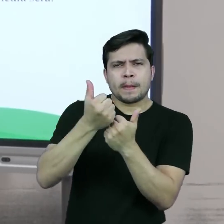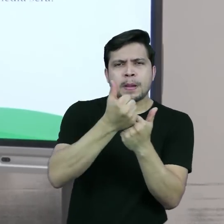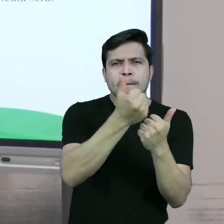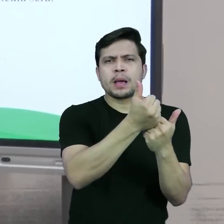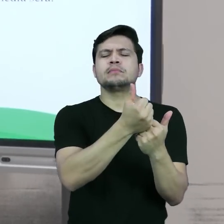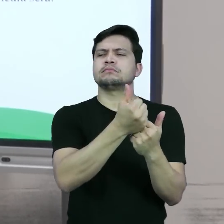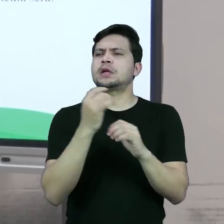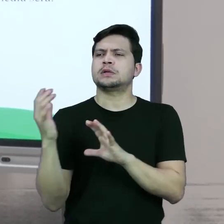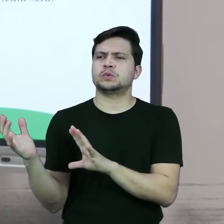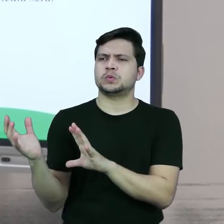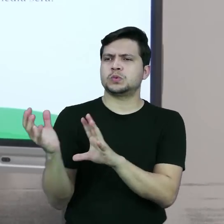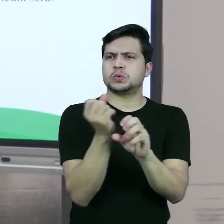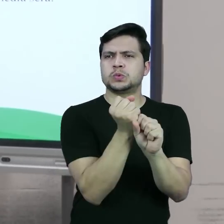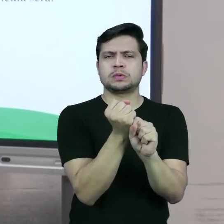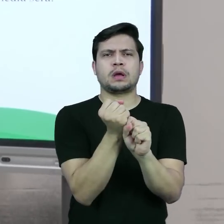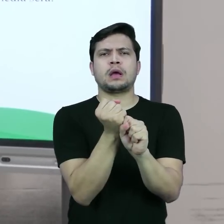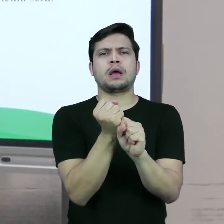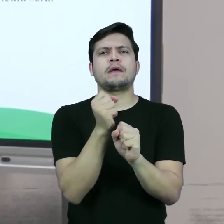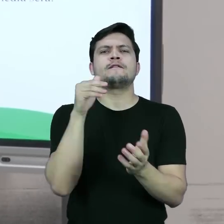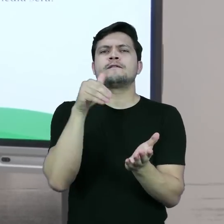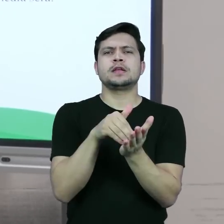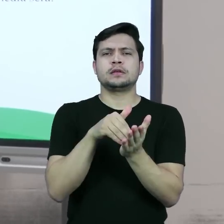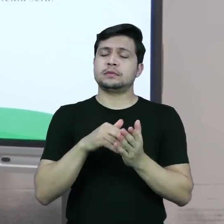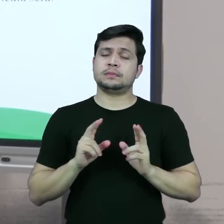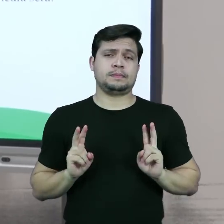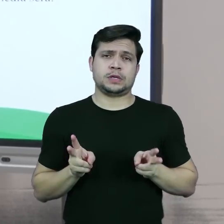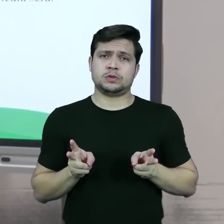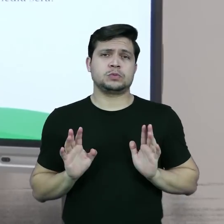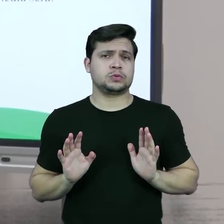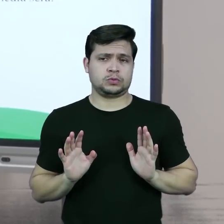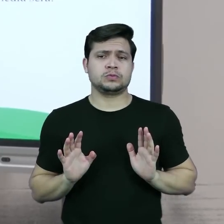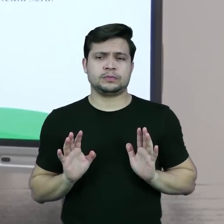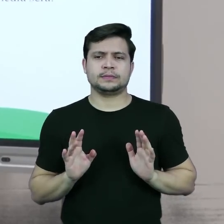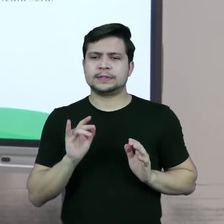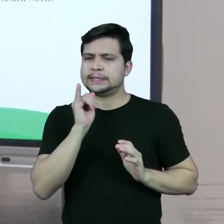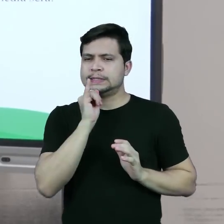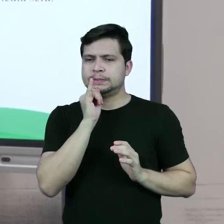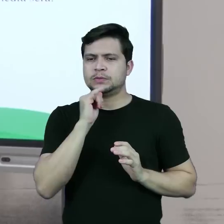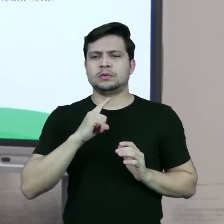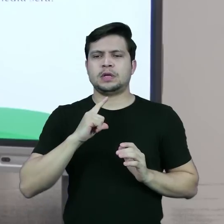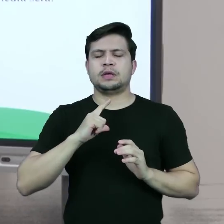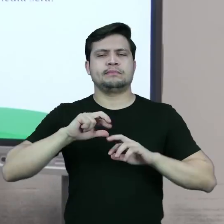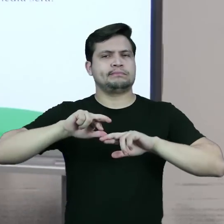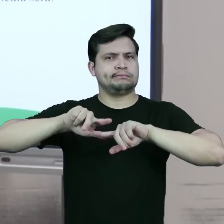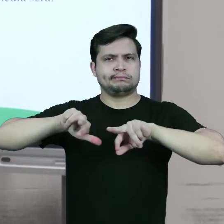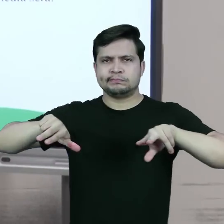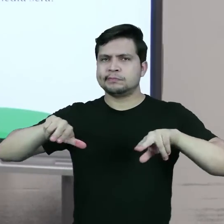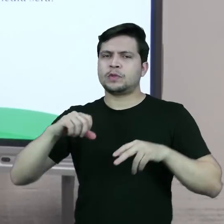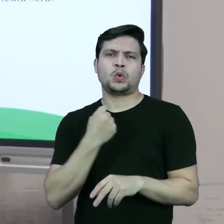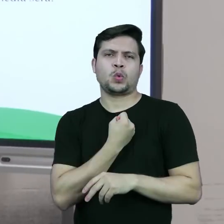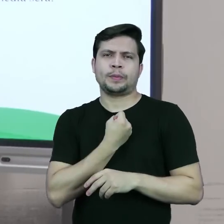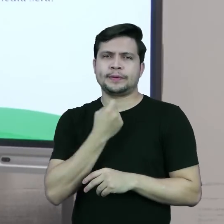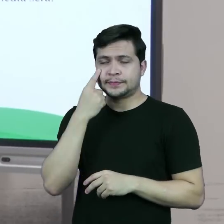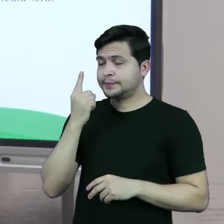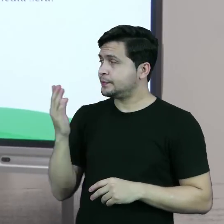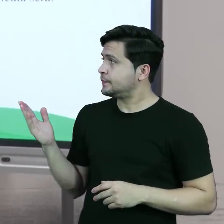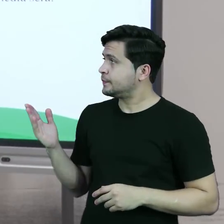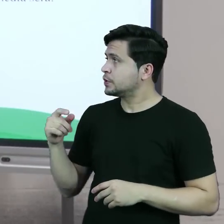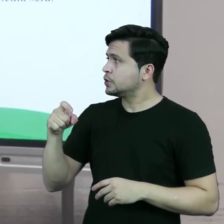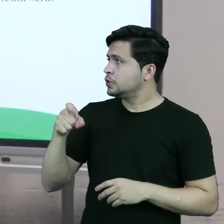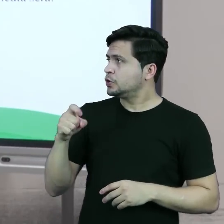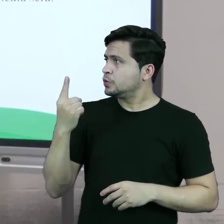ver como que eles se aplicam nas questões que nós vamos ver em questões do Enem. Eu procurei trazer sempre questões mais recentes, do ano passado